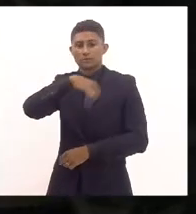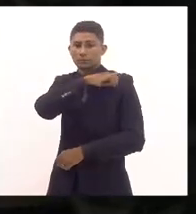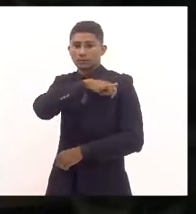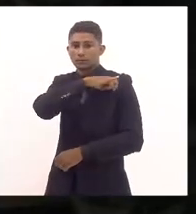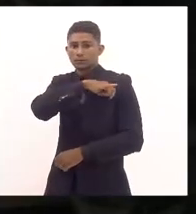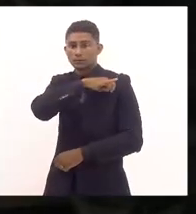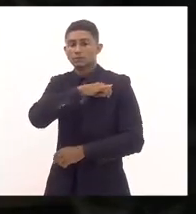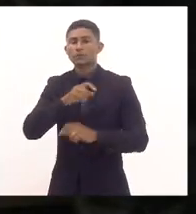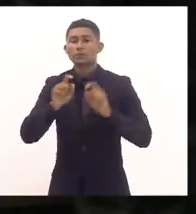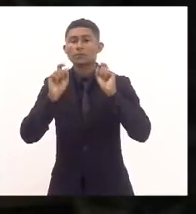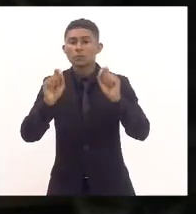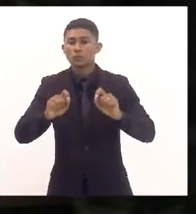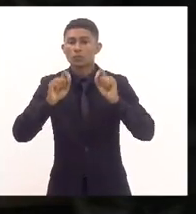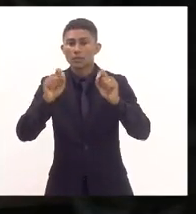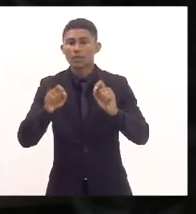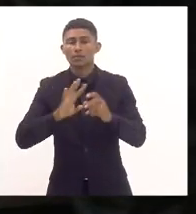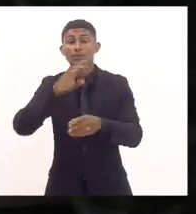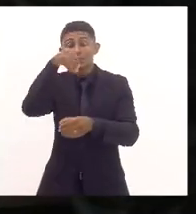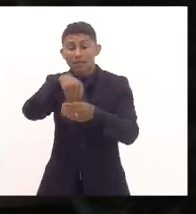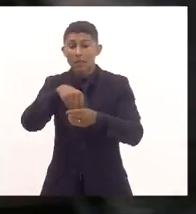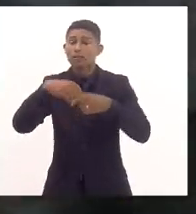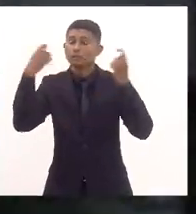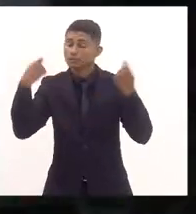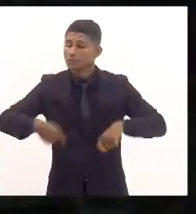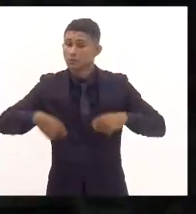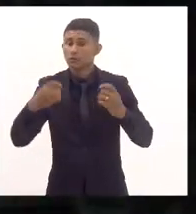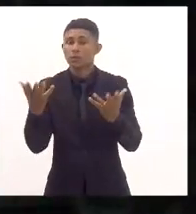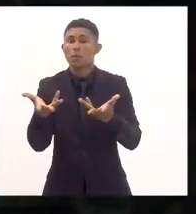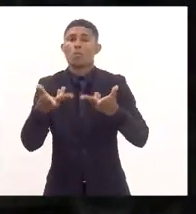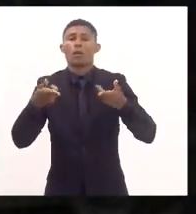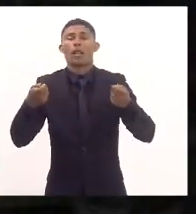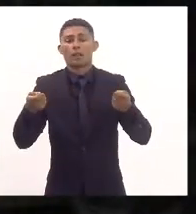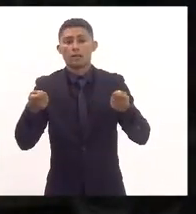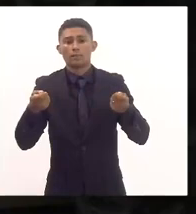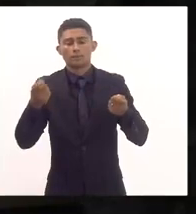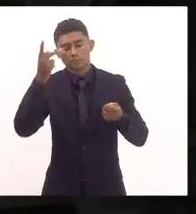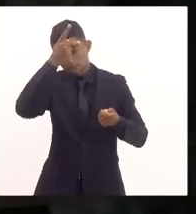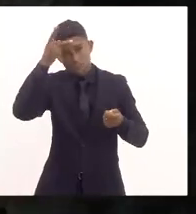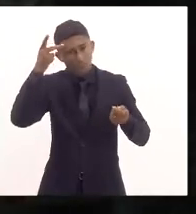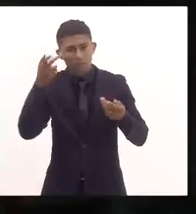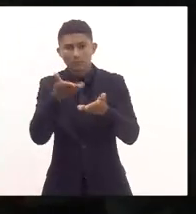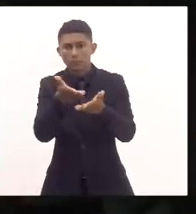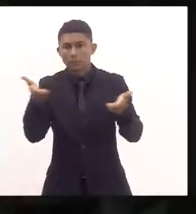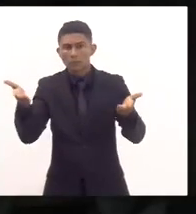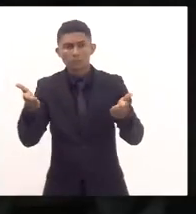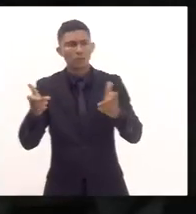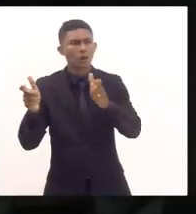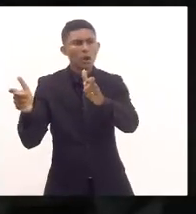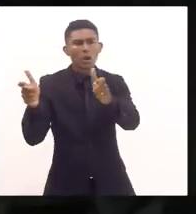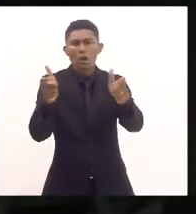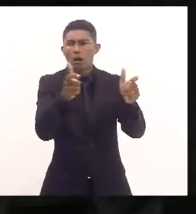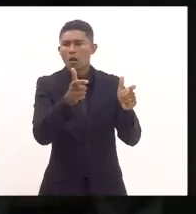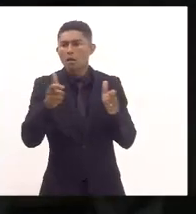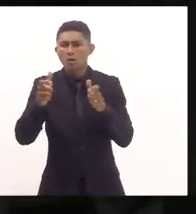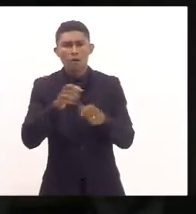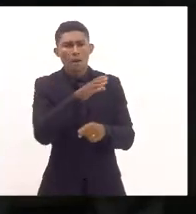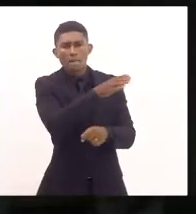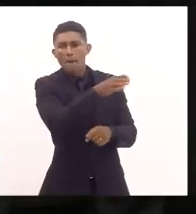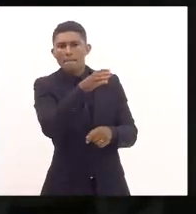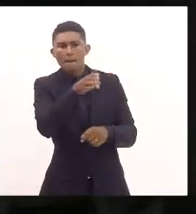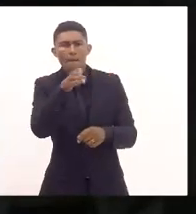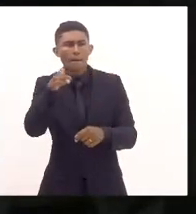possibilidade de qualidade no deslocamento a possibilidade de acessibilidade